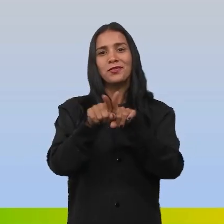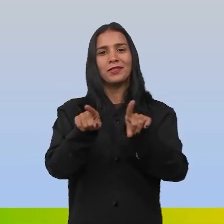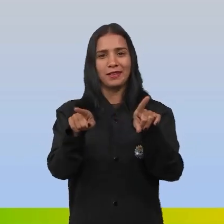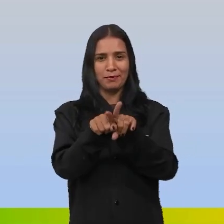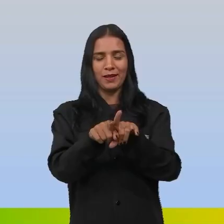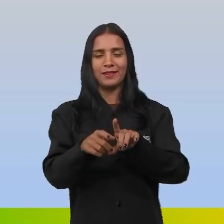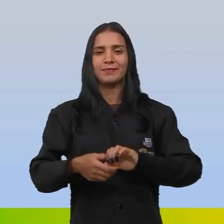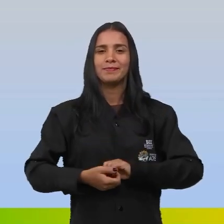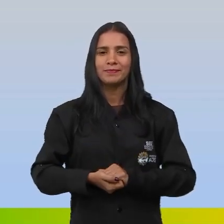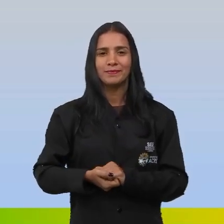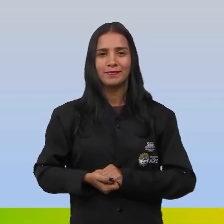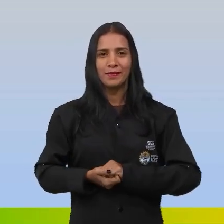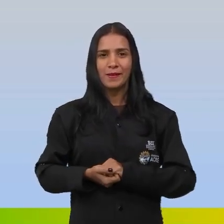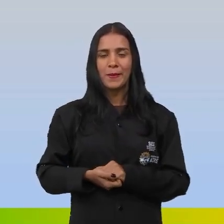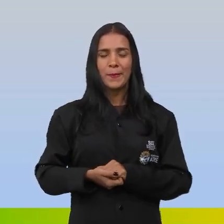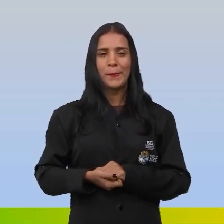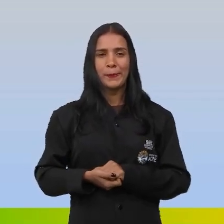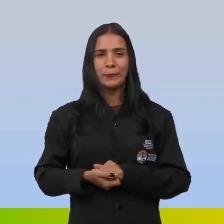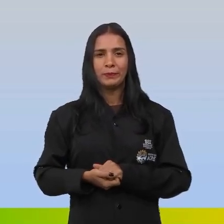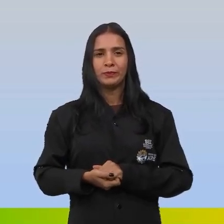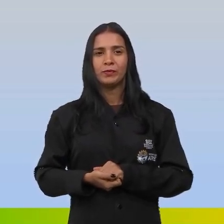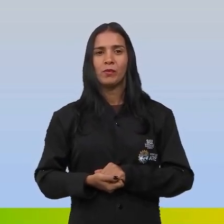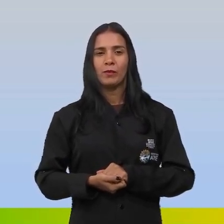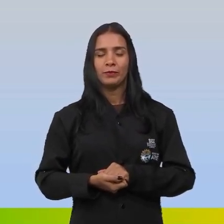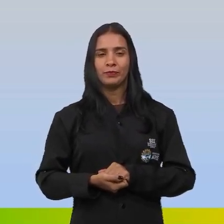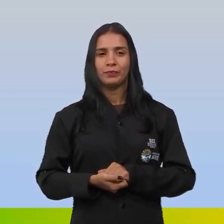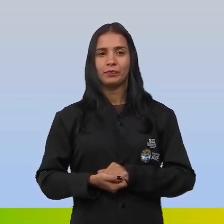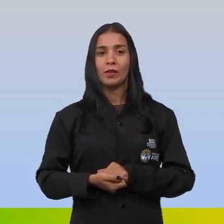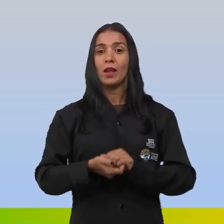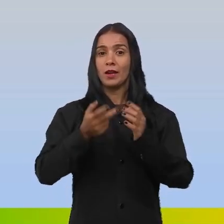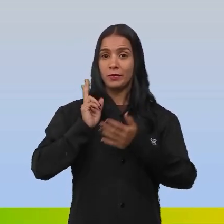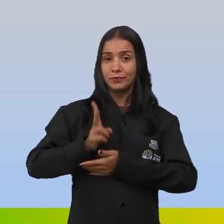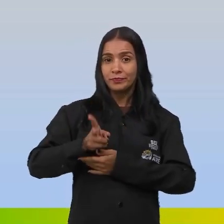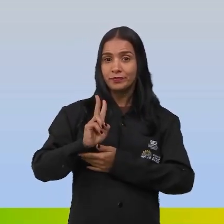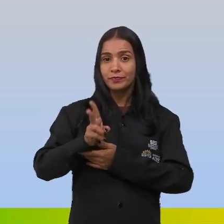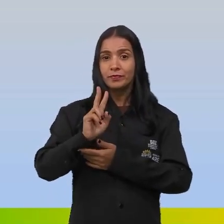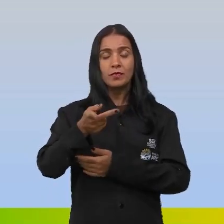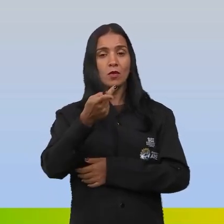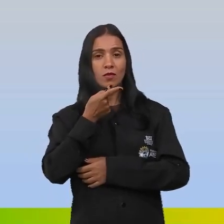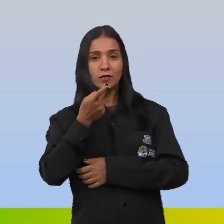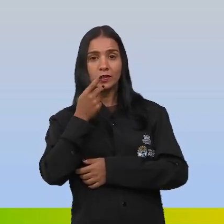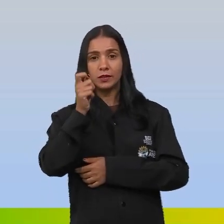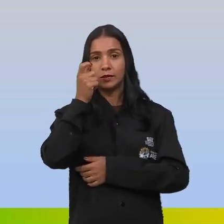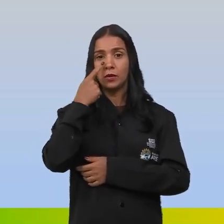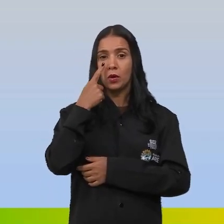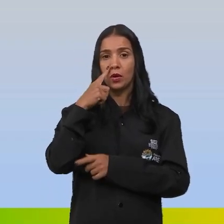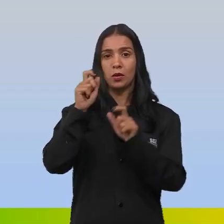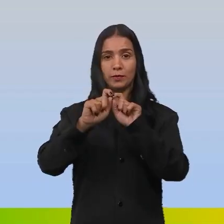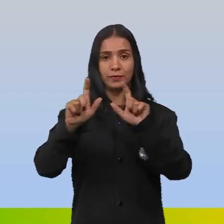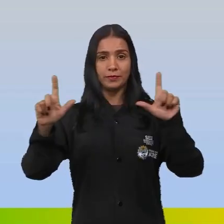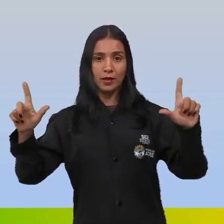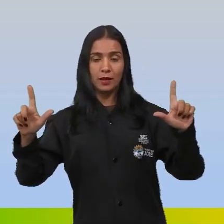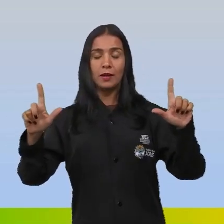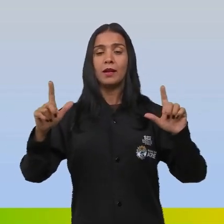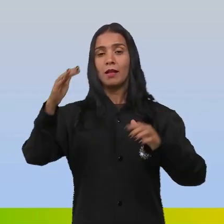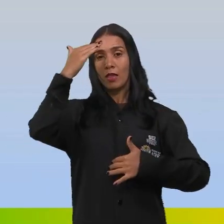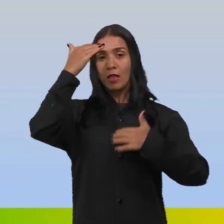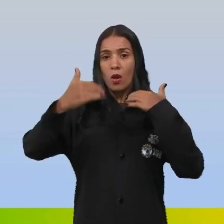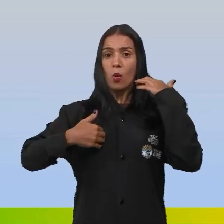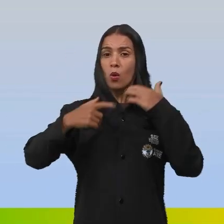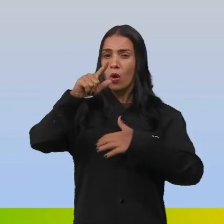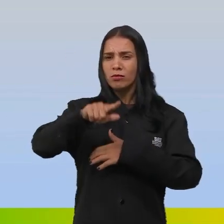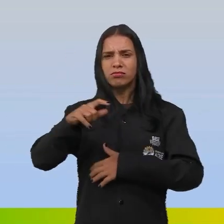continuando ainda. Olha aí para a nossa tela que a gente continua falando sobre a importância do nosso corpo como